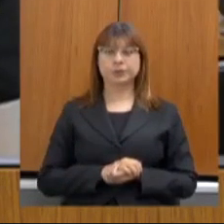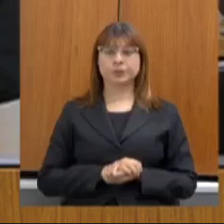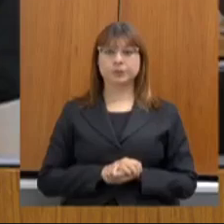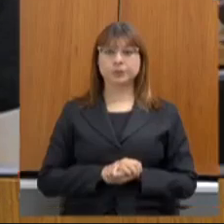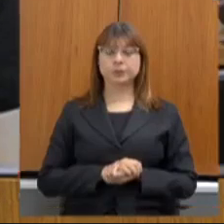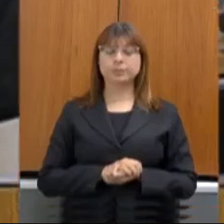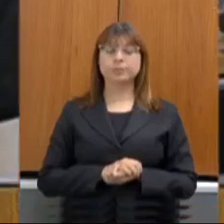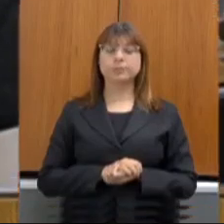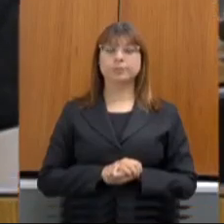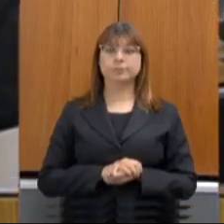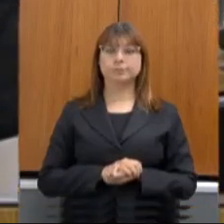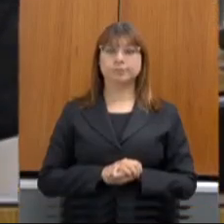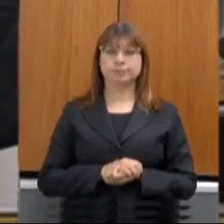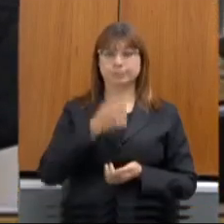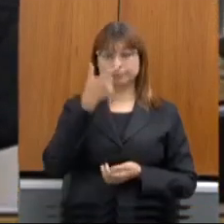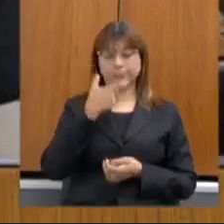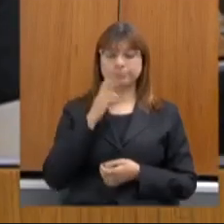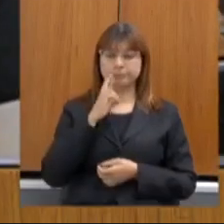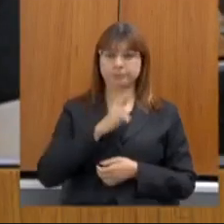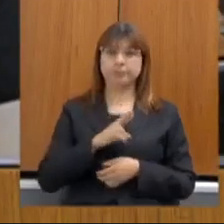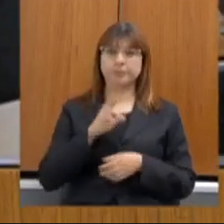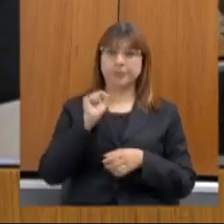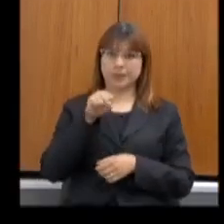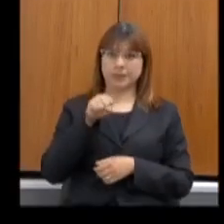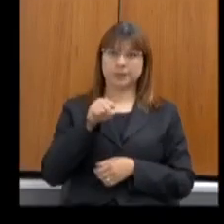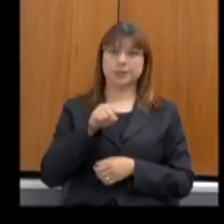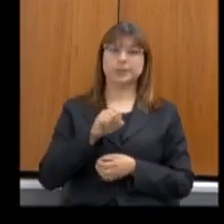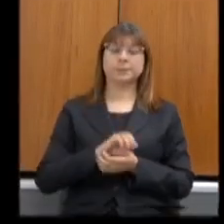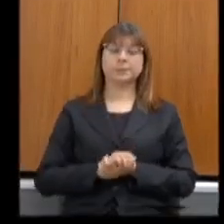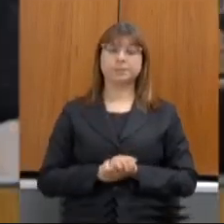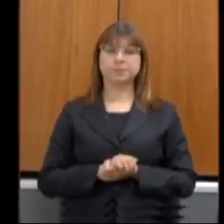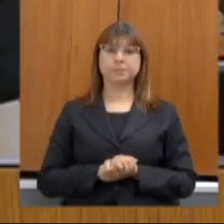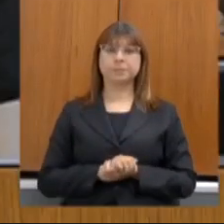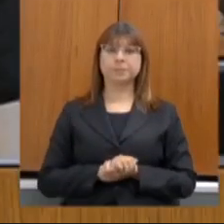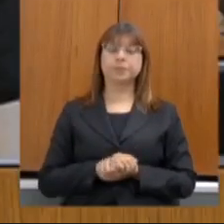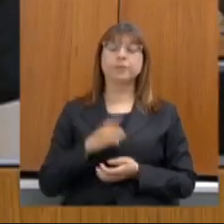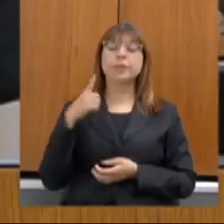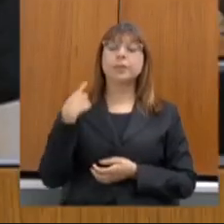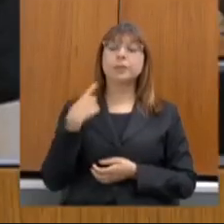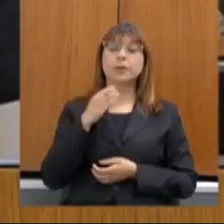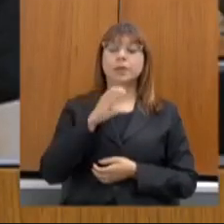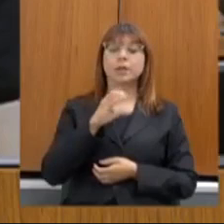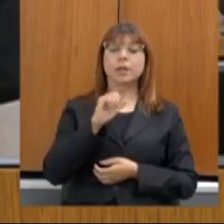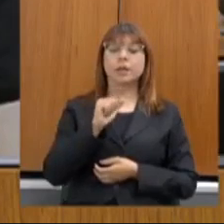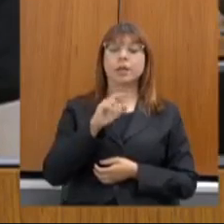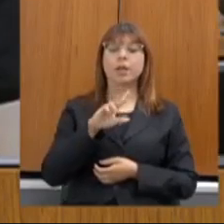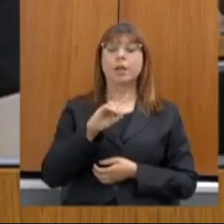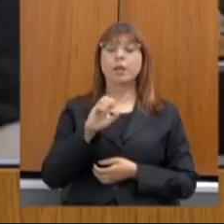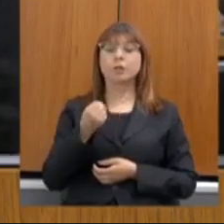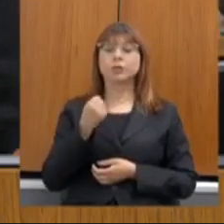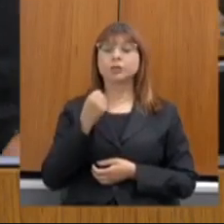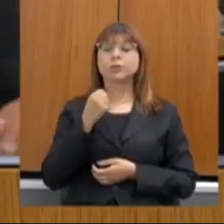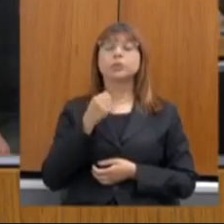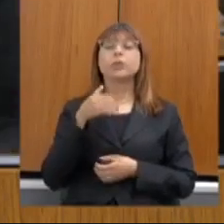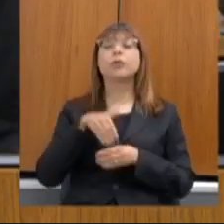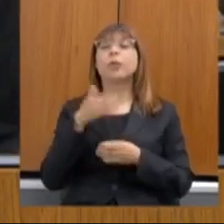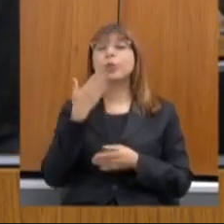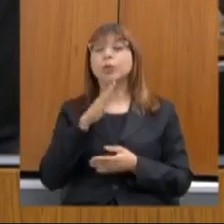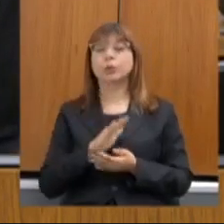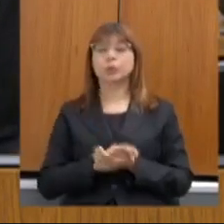o resultado do jogo de ontem assisti o presidente Rafael voto sim como volta ao deputado Carlos Pimenta